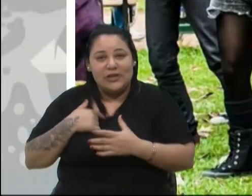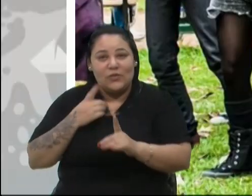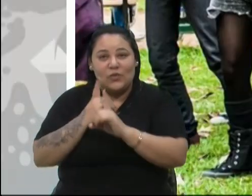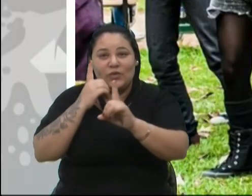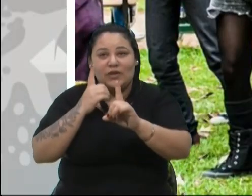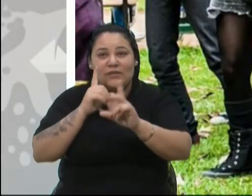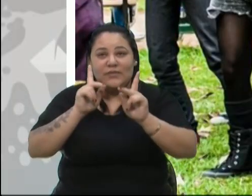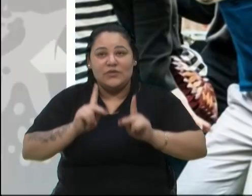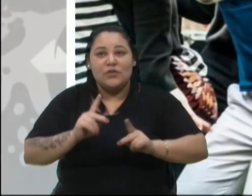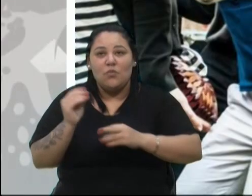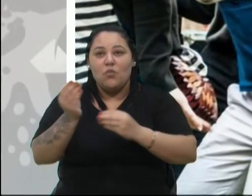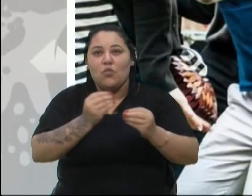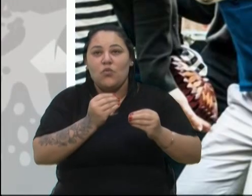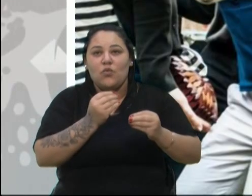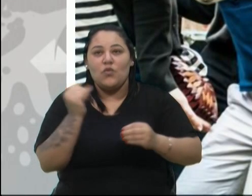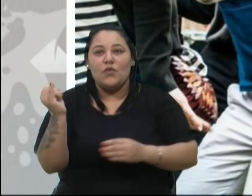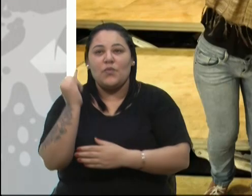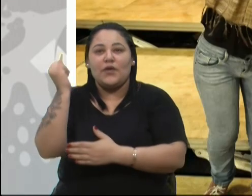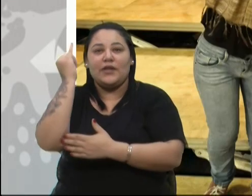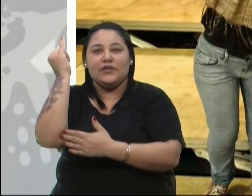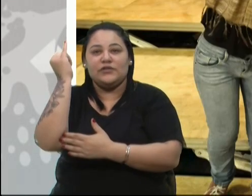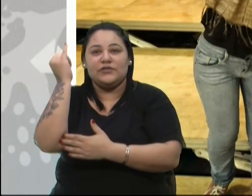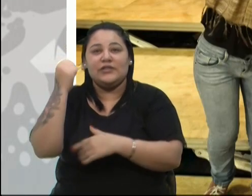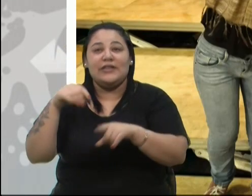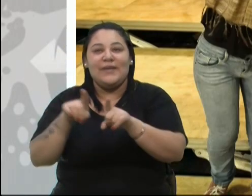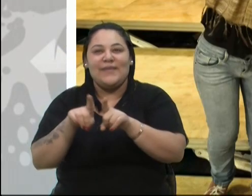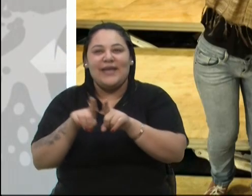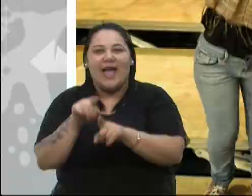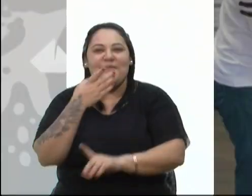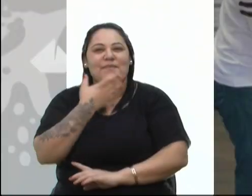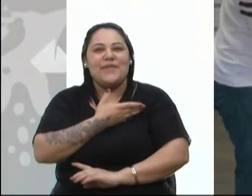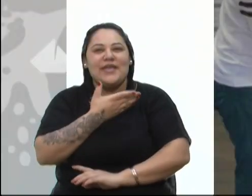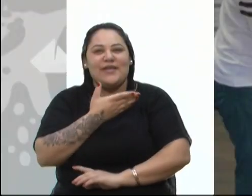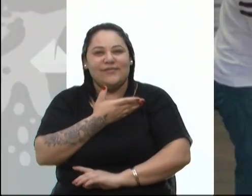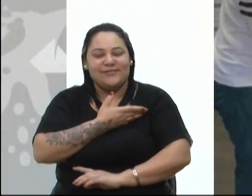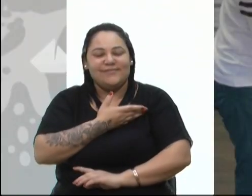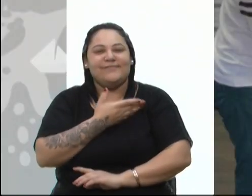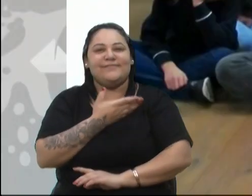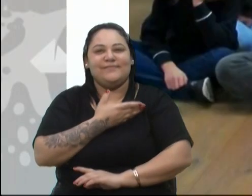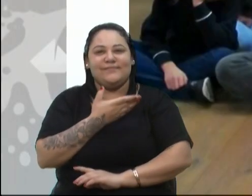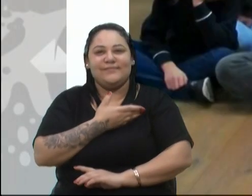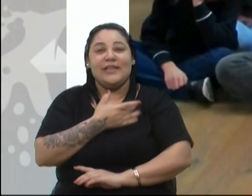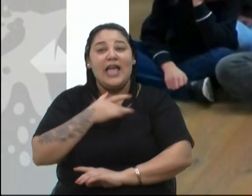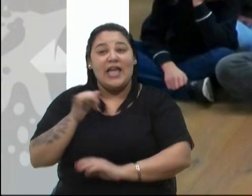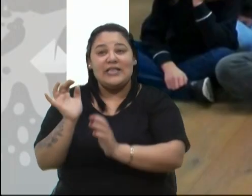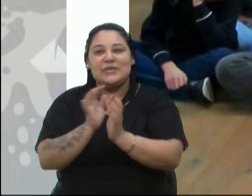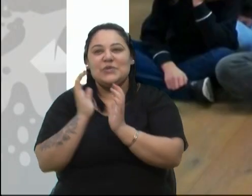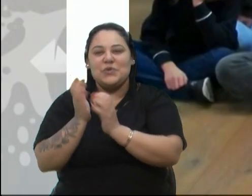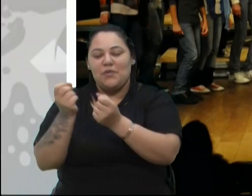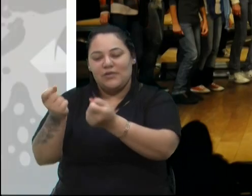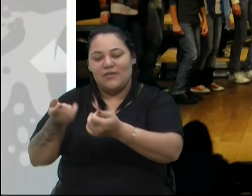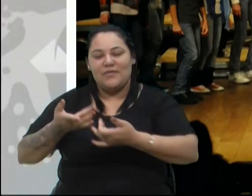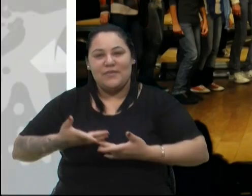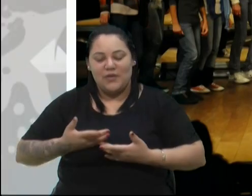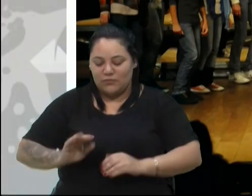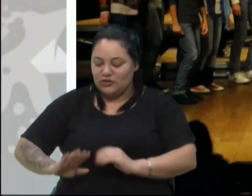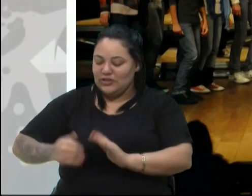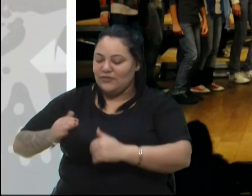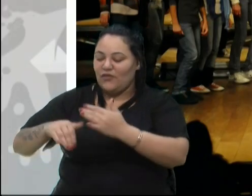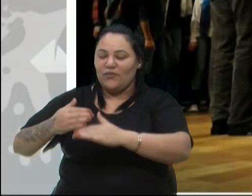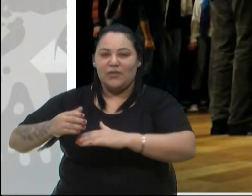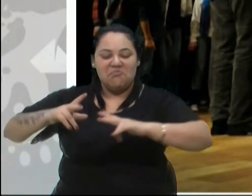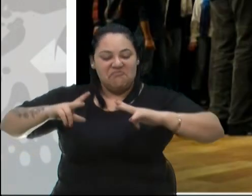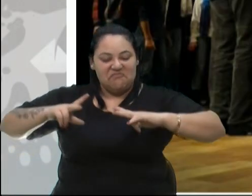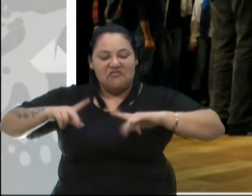minha formação, grandes amigos e grandes referências. O coro me proporcionou um crescimento pessoal muito grande,